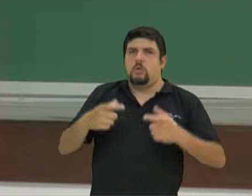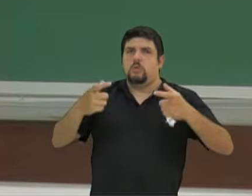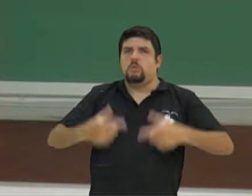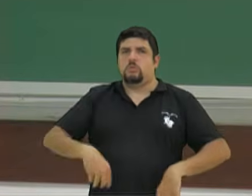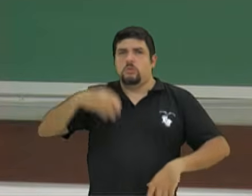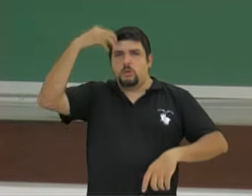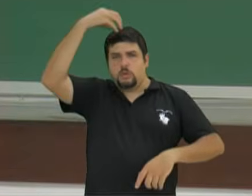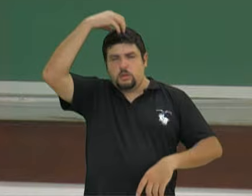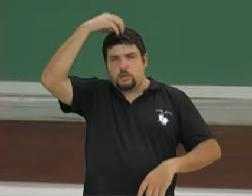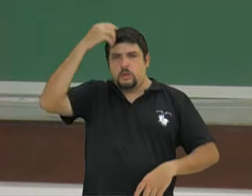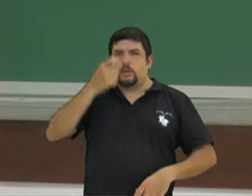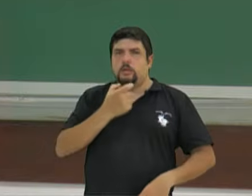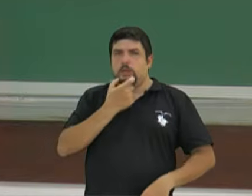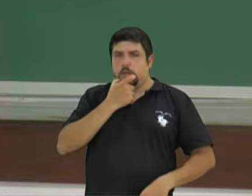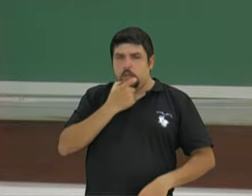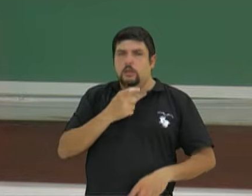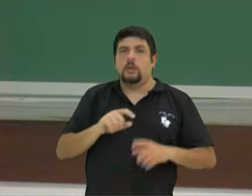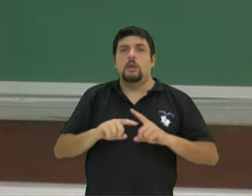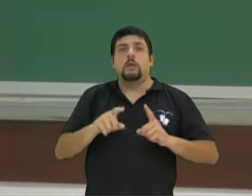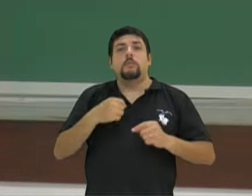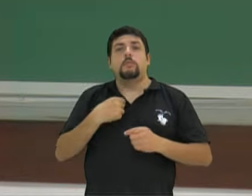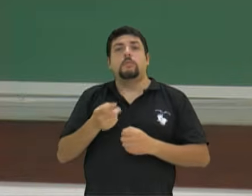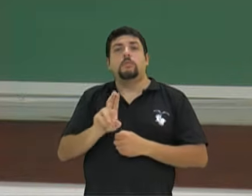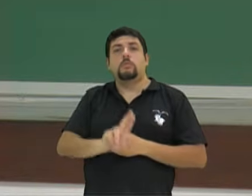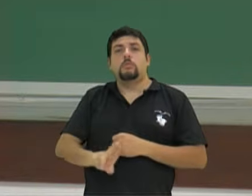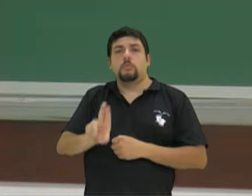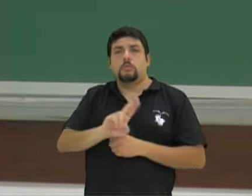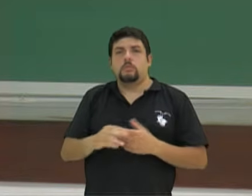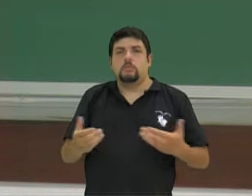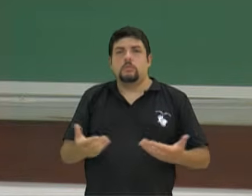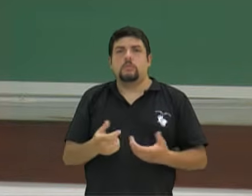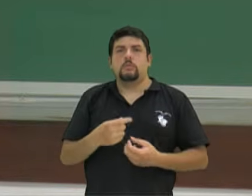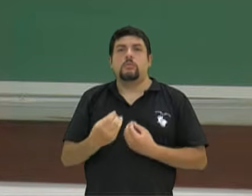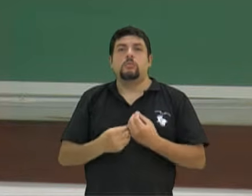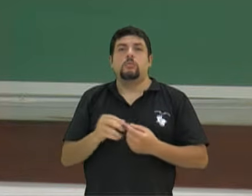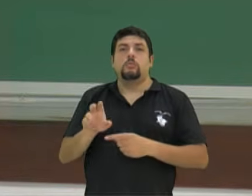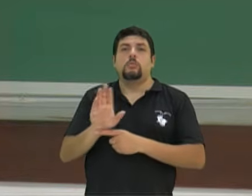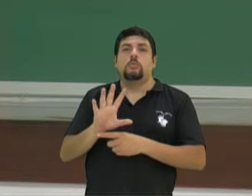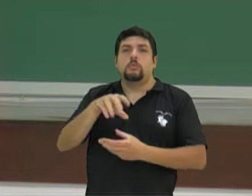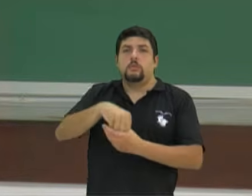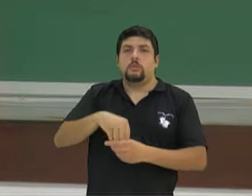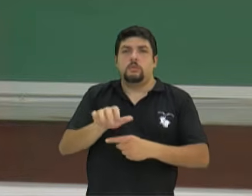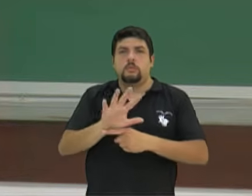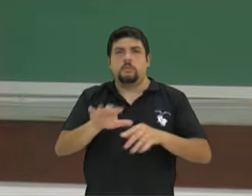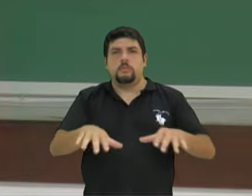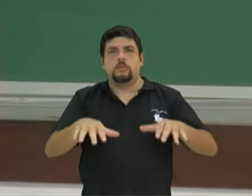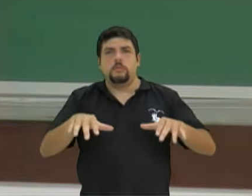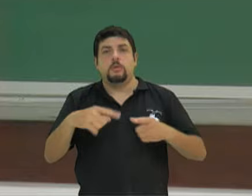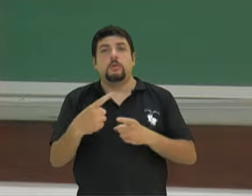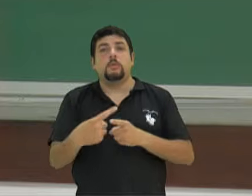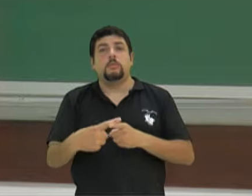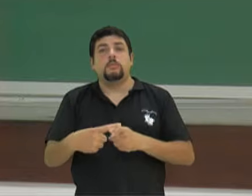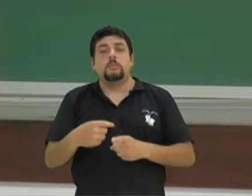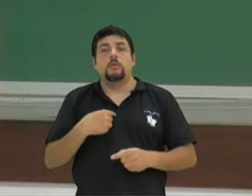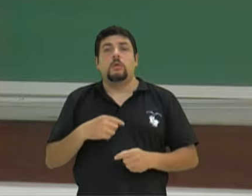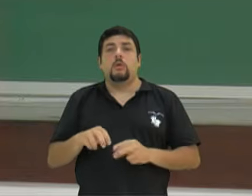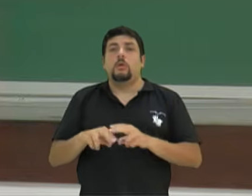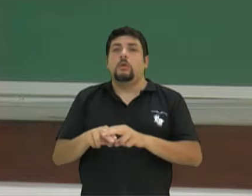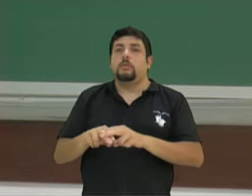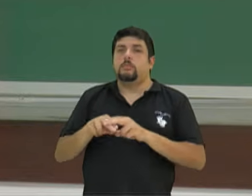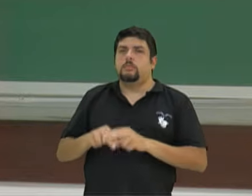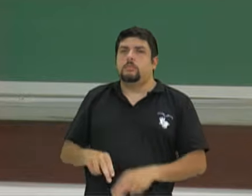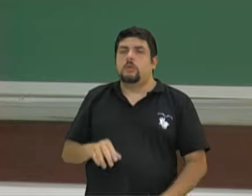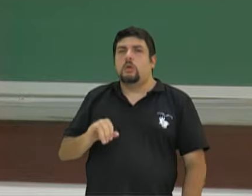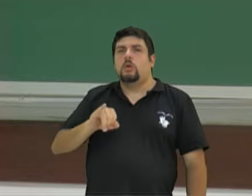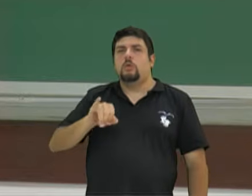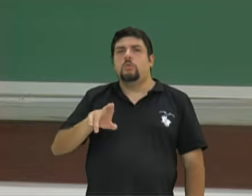ele vai começar a ser empregado, né, no cinema. Por quê? Com uma tal de jurisprudência, no termo